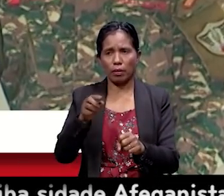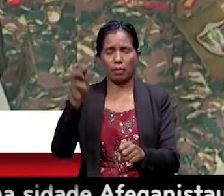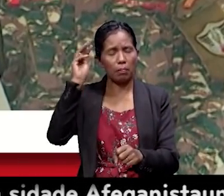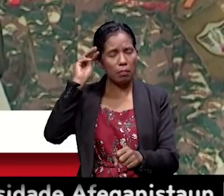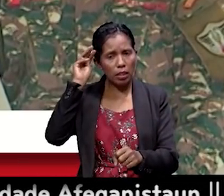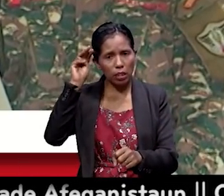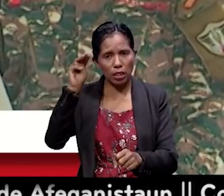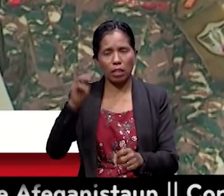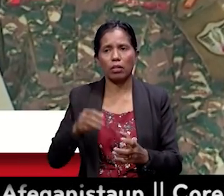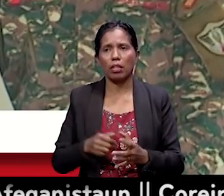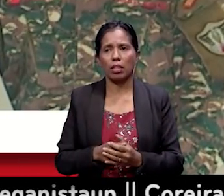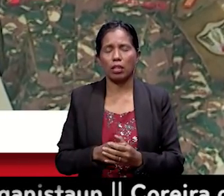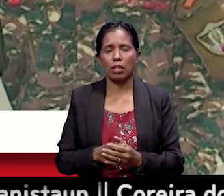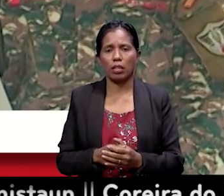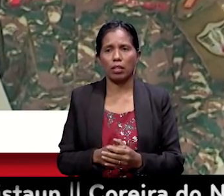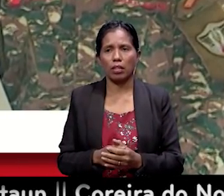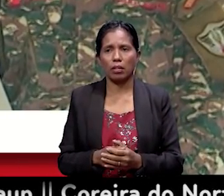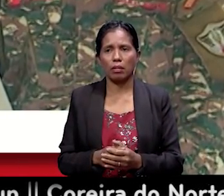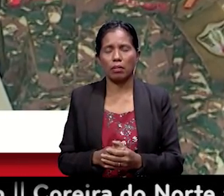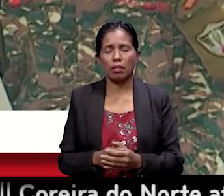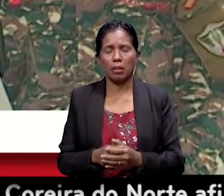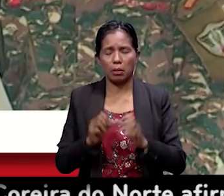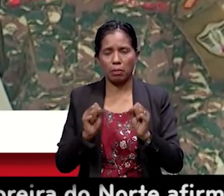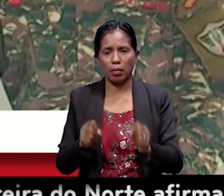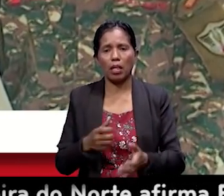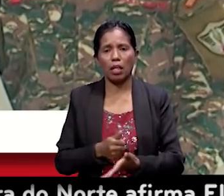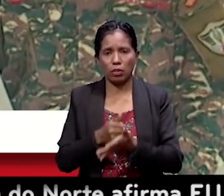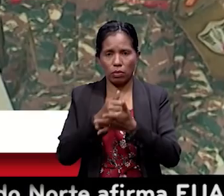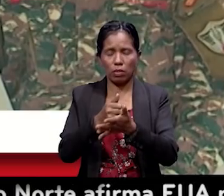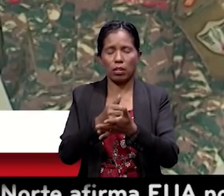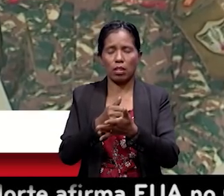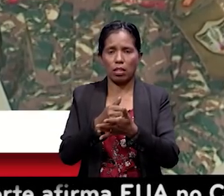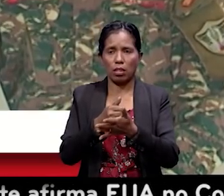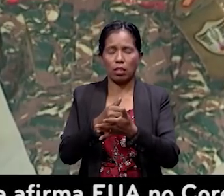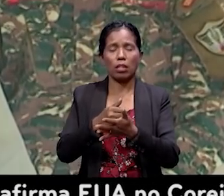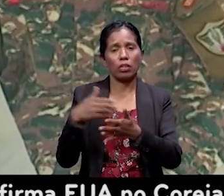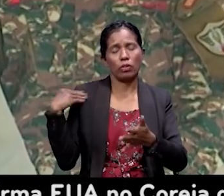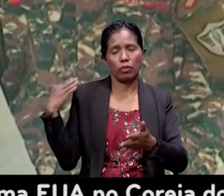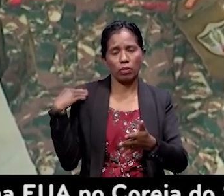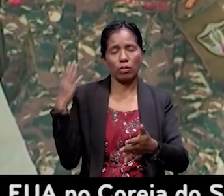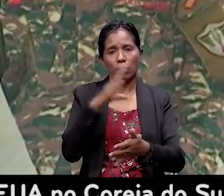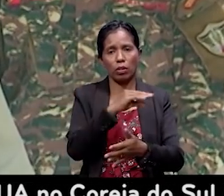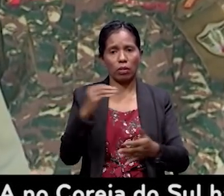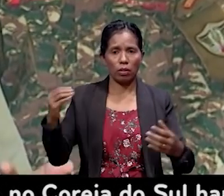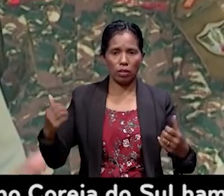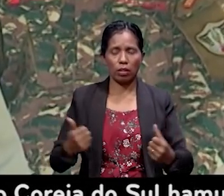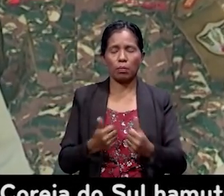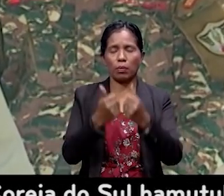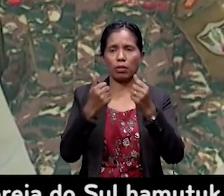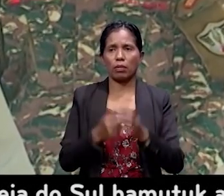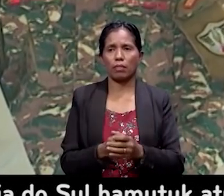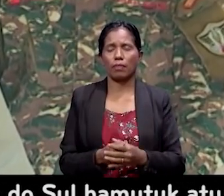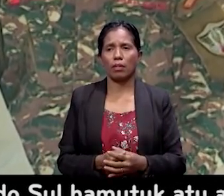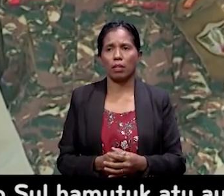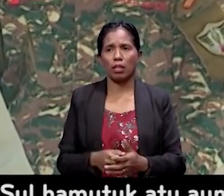não é relevante, não é que toma conta da juventude de esporte. Tem a pressão,